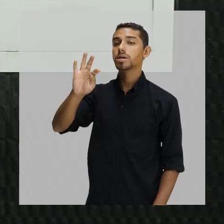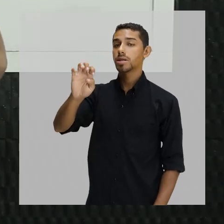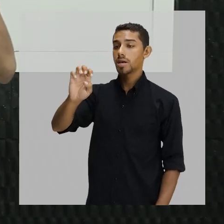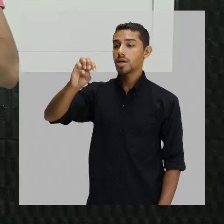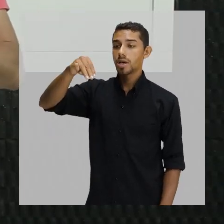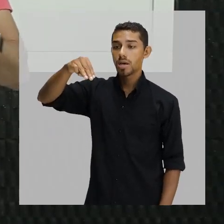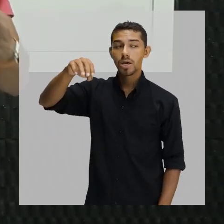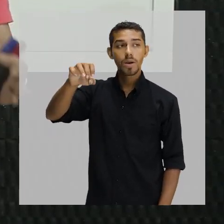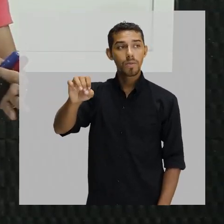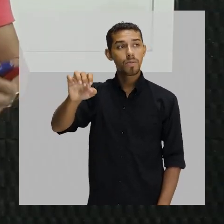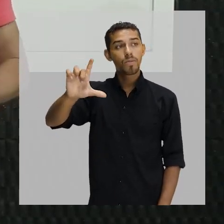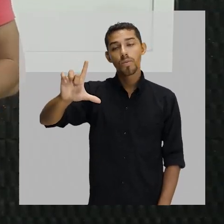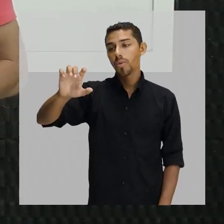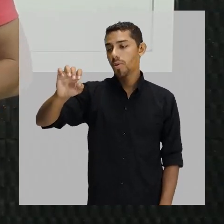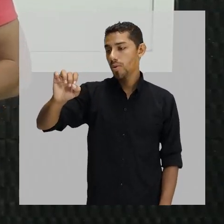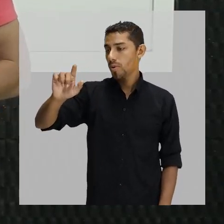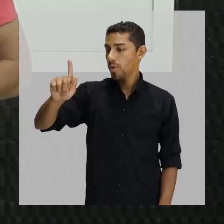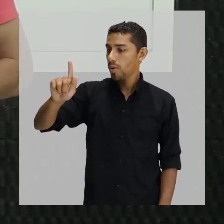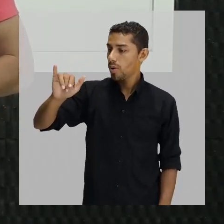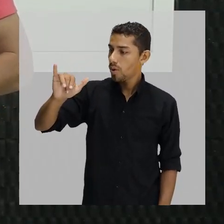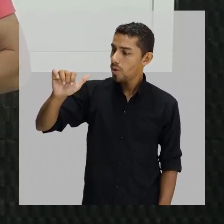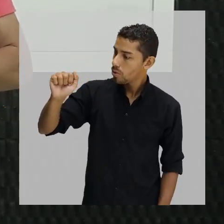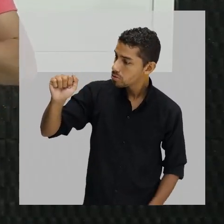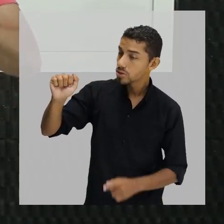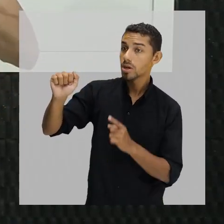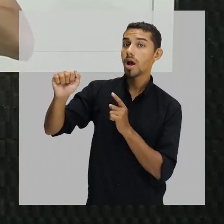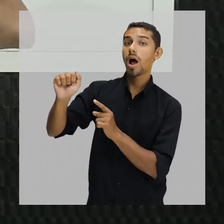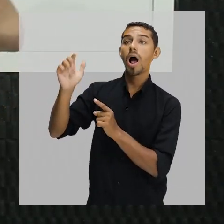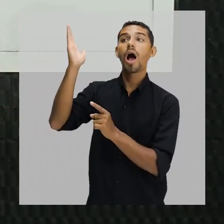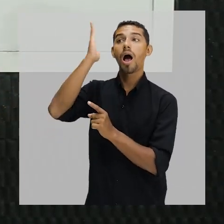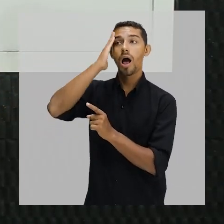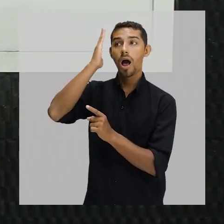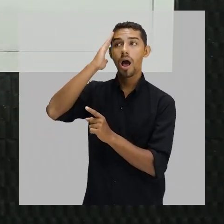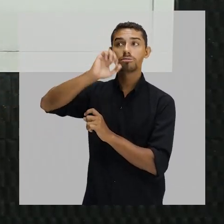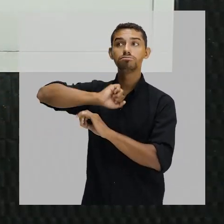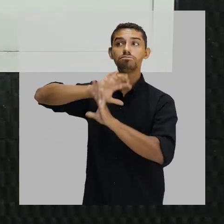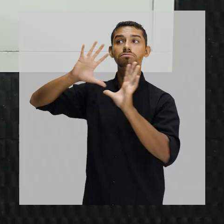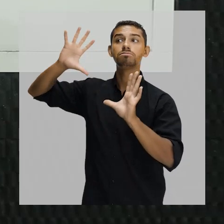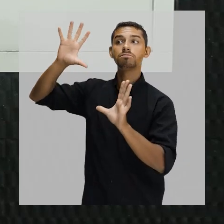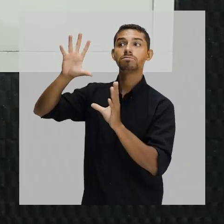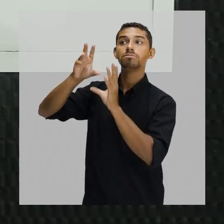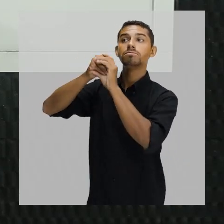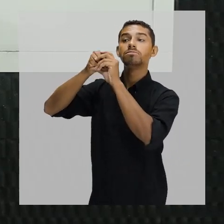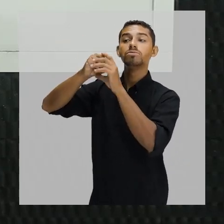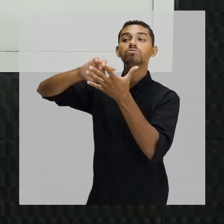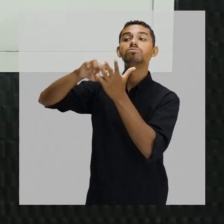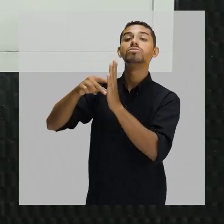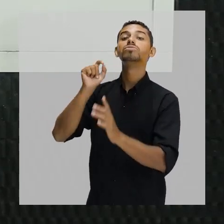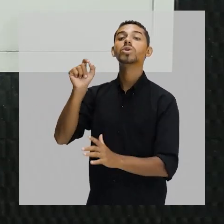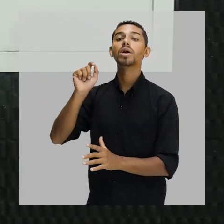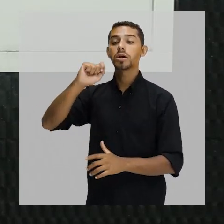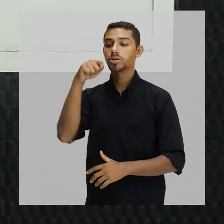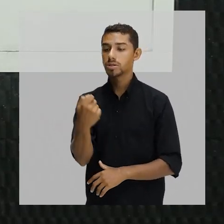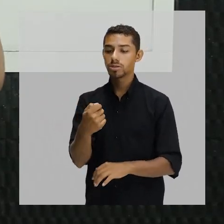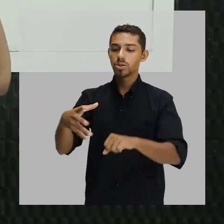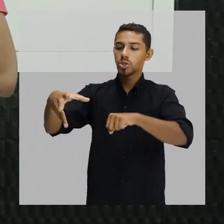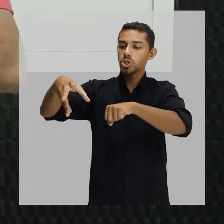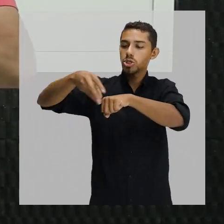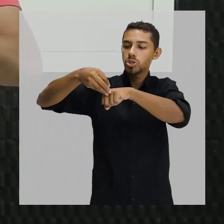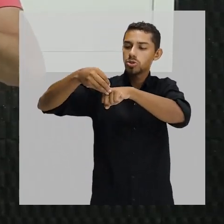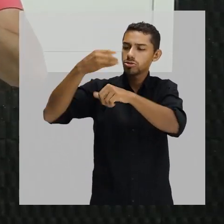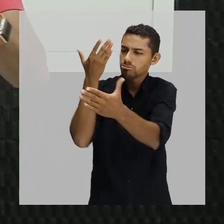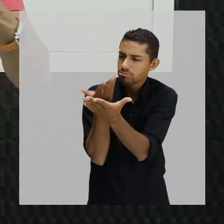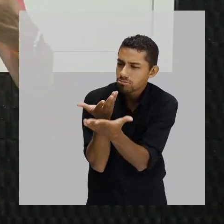da existência desse termo, ok? E ali, desde o fundamental, já peço para a galera ir colocando um vocabulário maior,